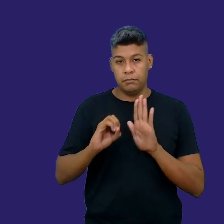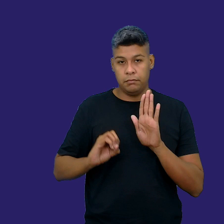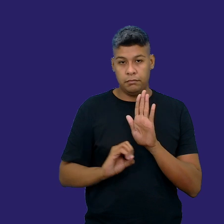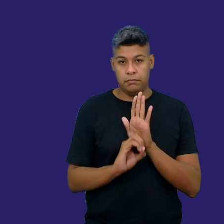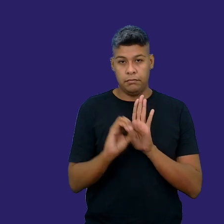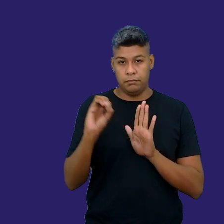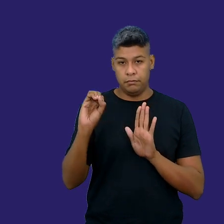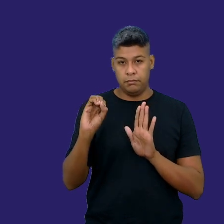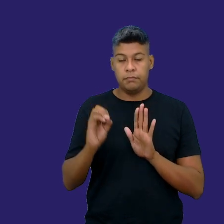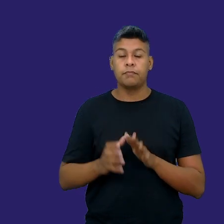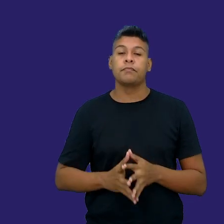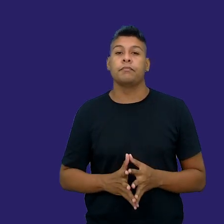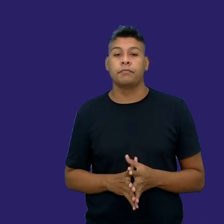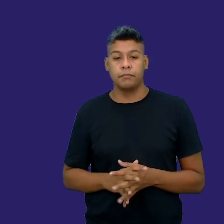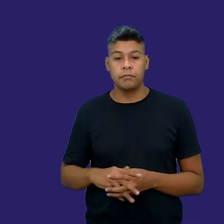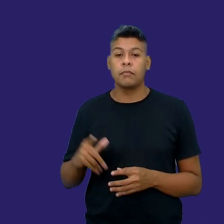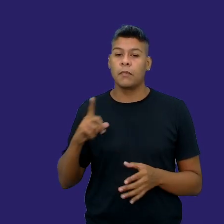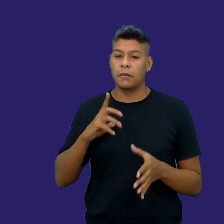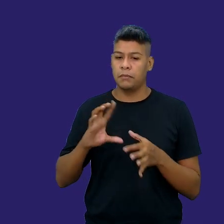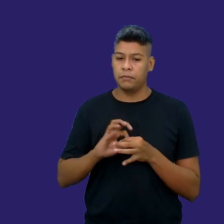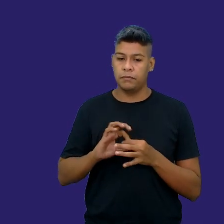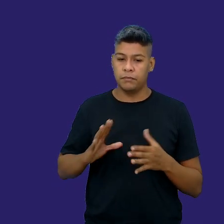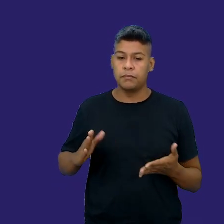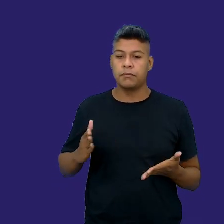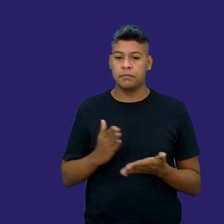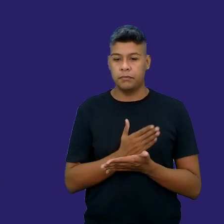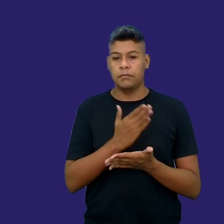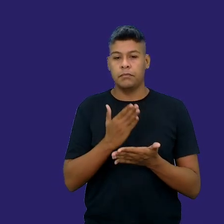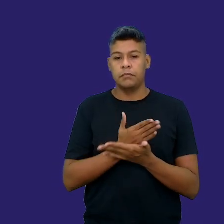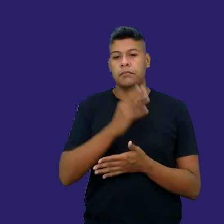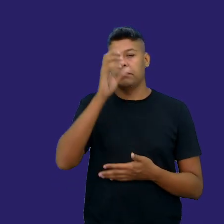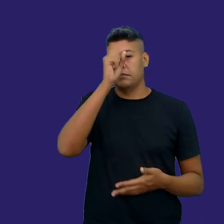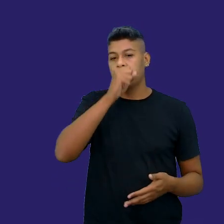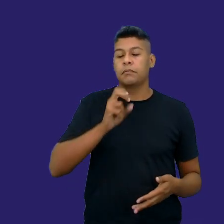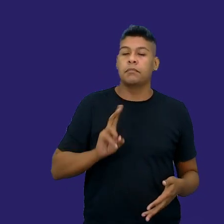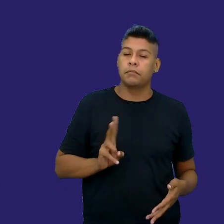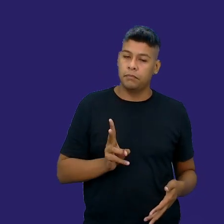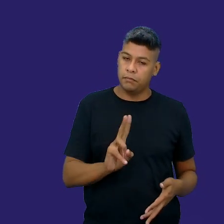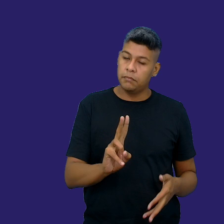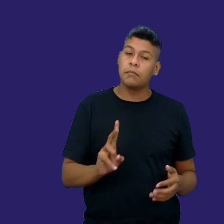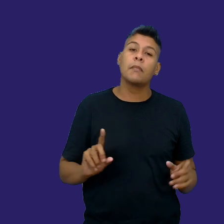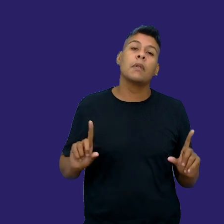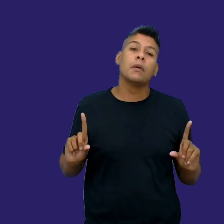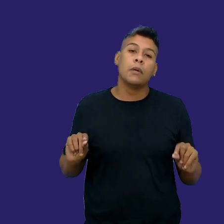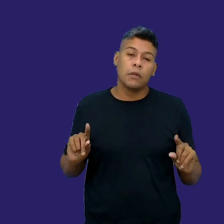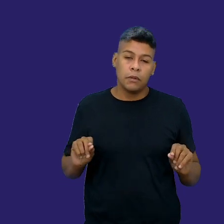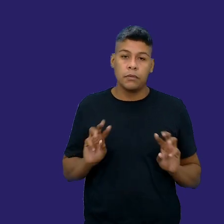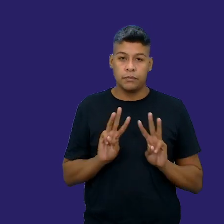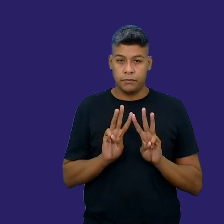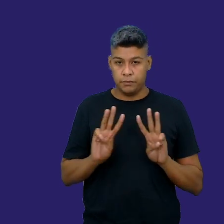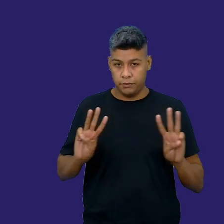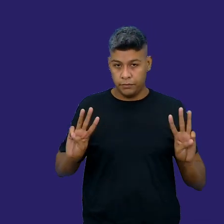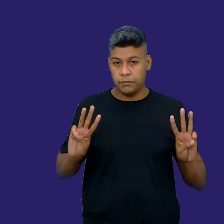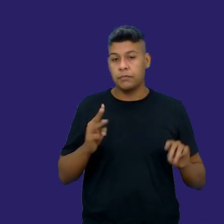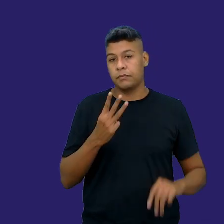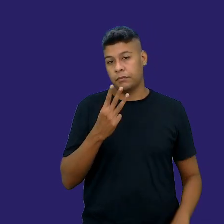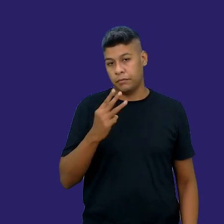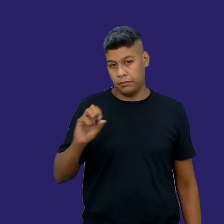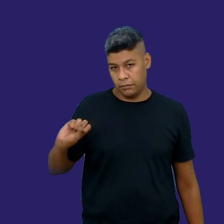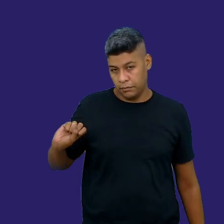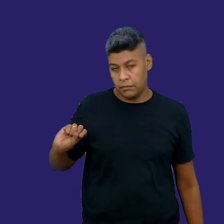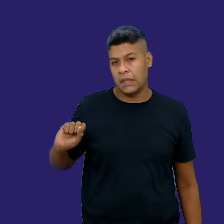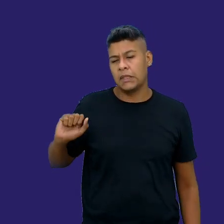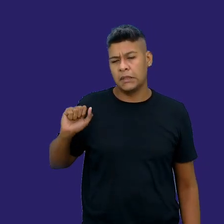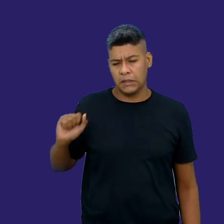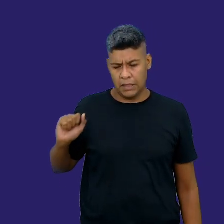Bom, nós temos à disposição de todos, o caderno do Aprender Sempre, que fica no site da IFAP. É possível